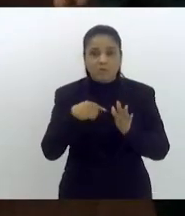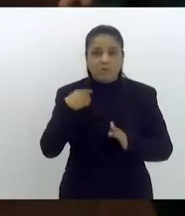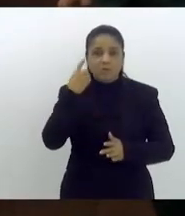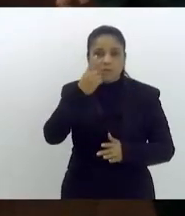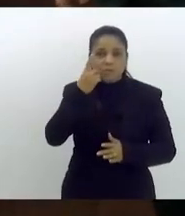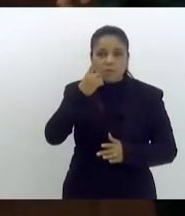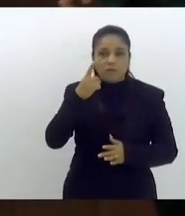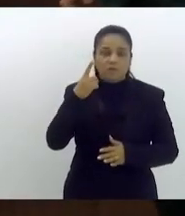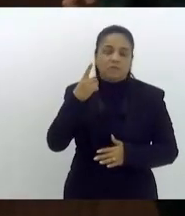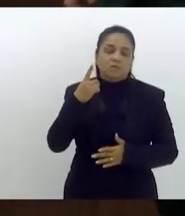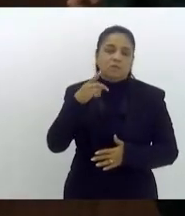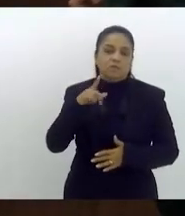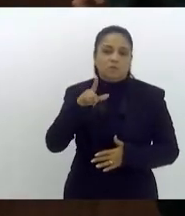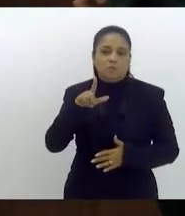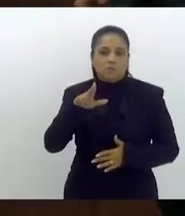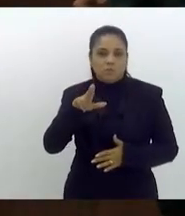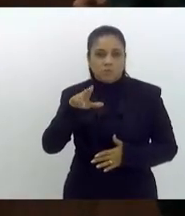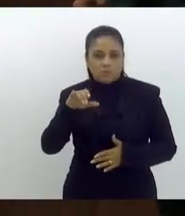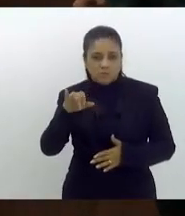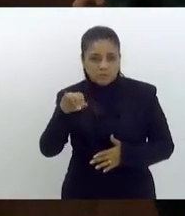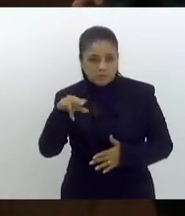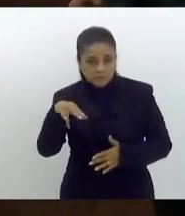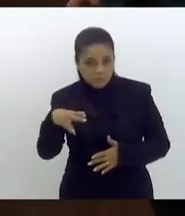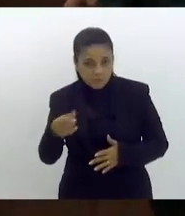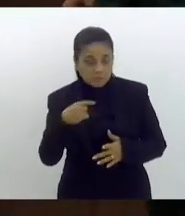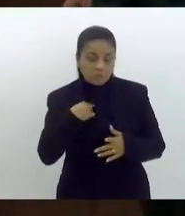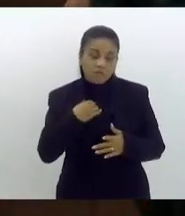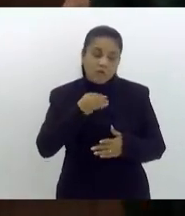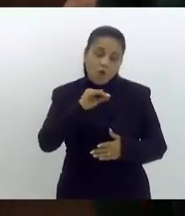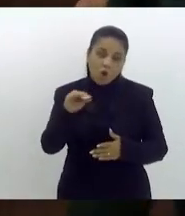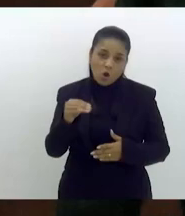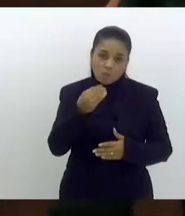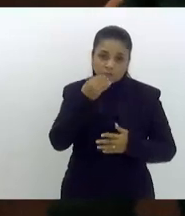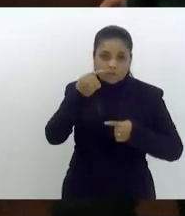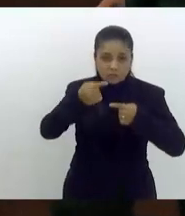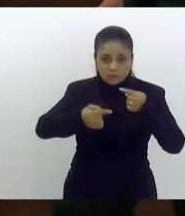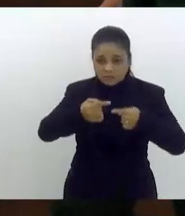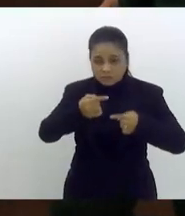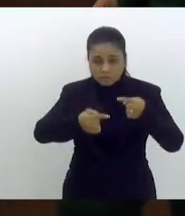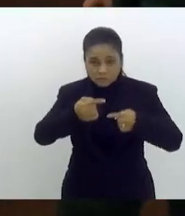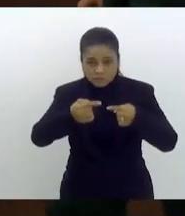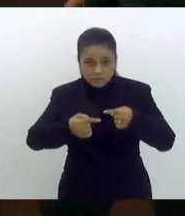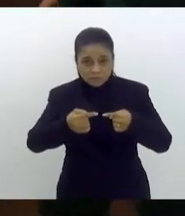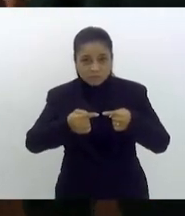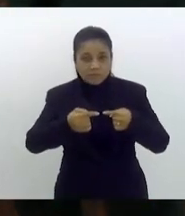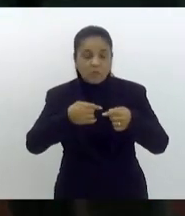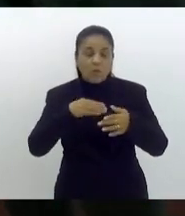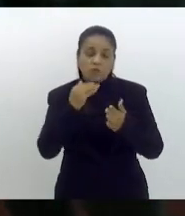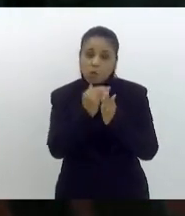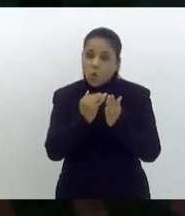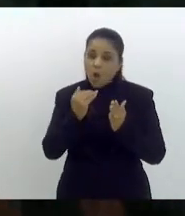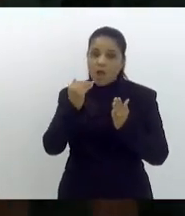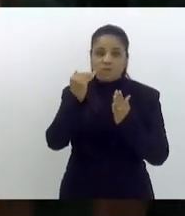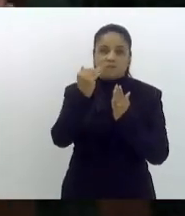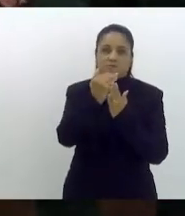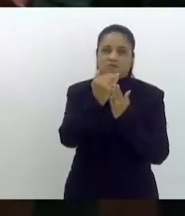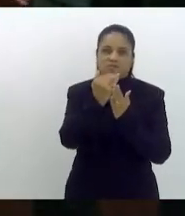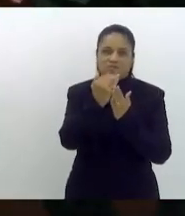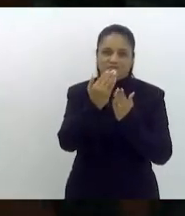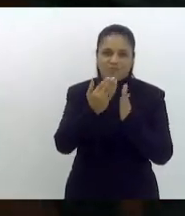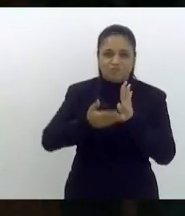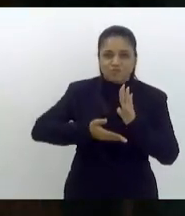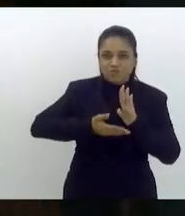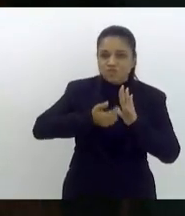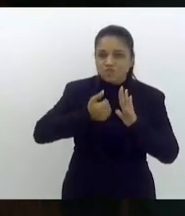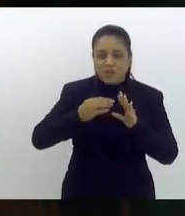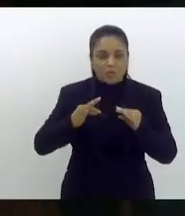oportunidade de discutir eu ia propor Talvez algumas mudanças Mas não tivemos acho que é um exagero acho que foi